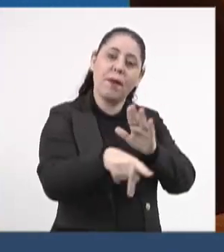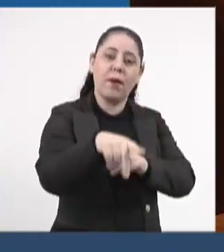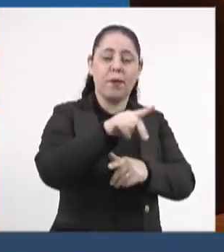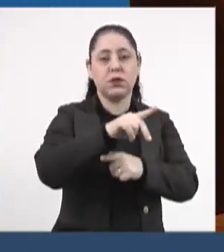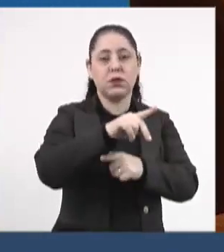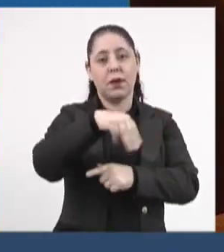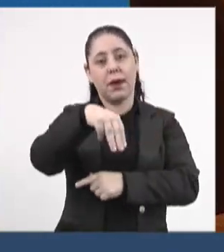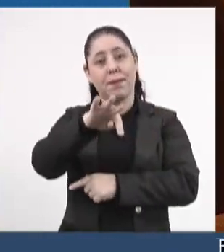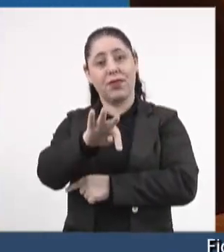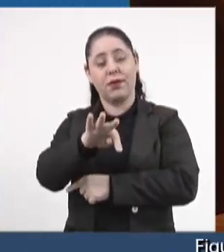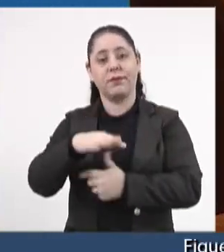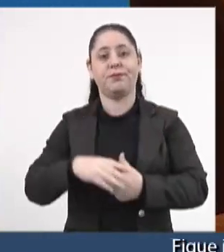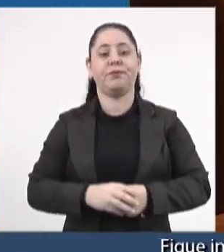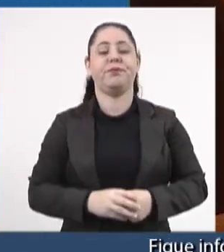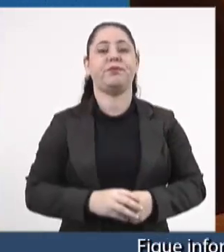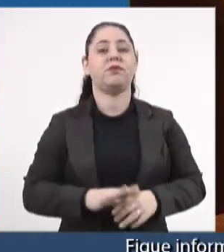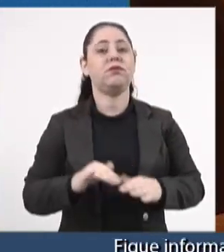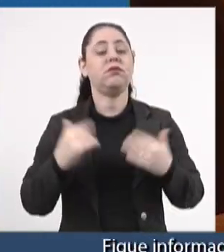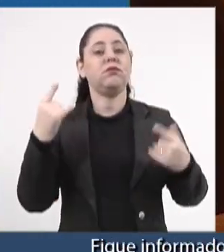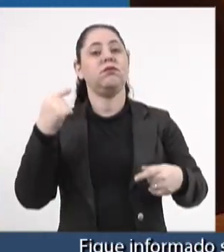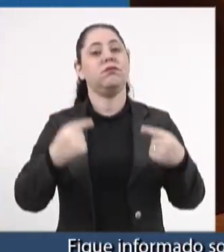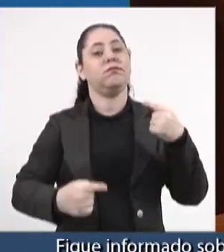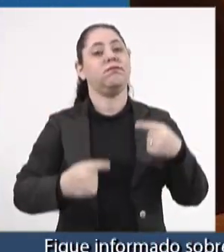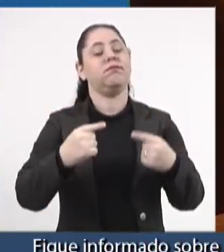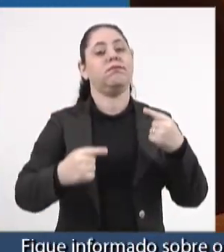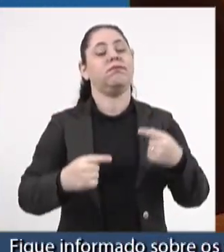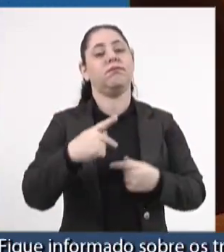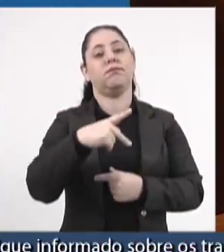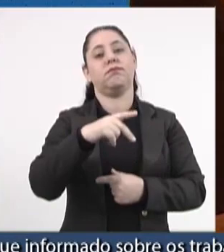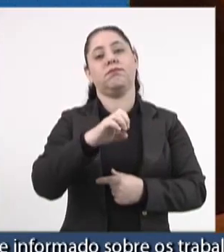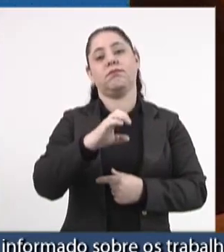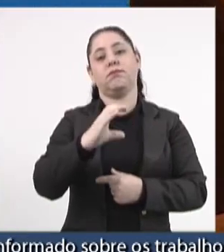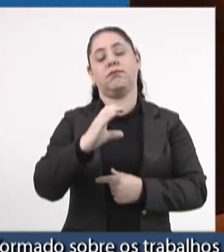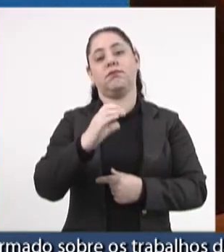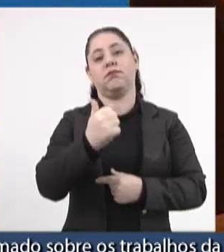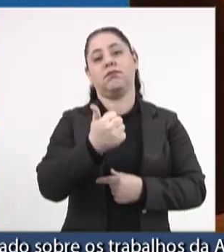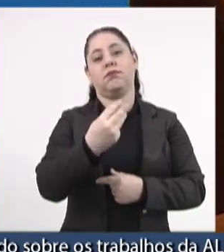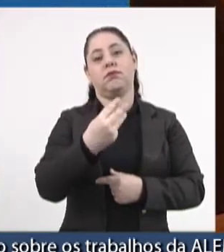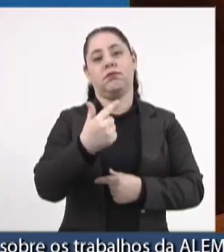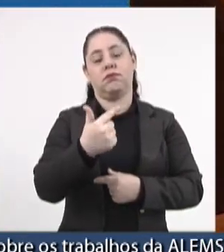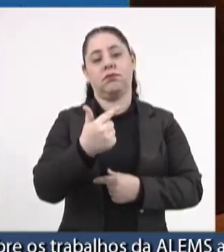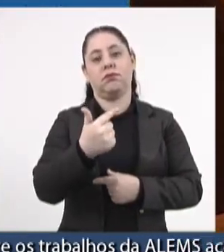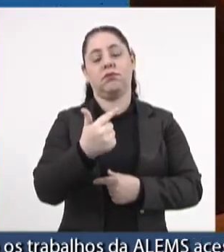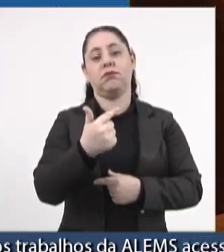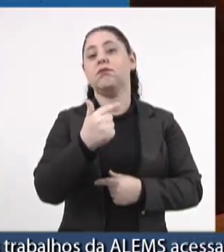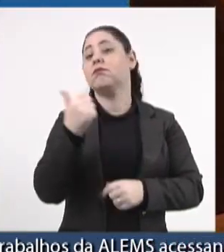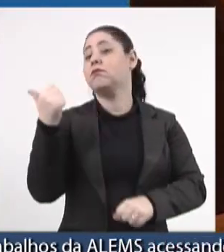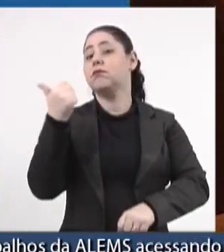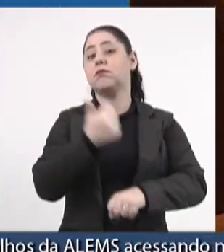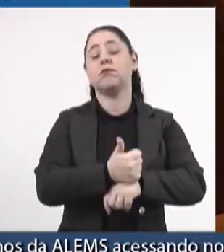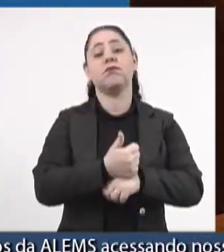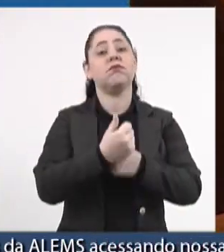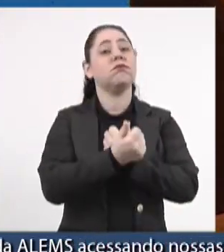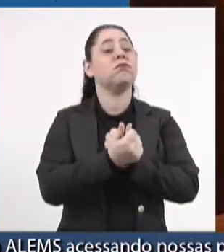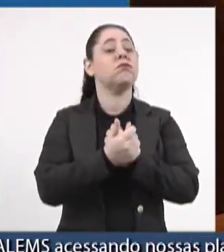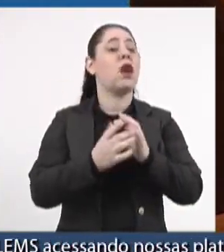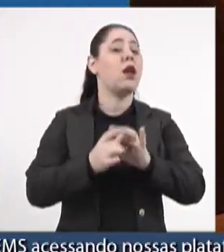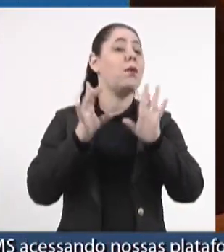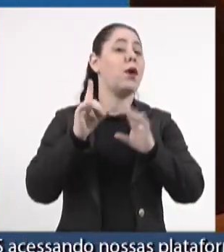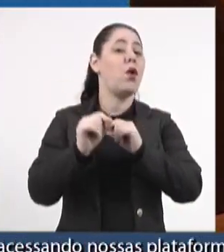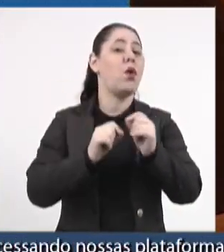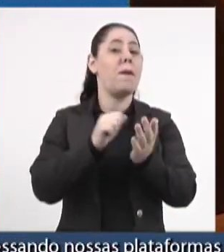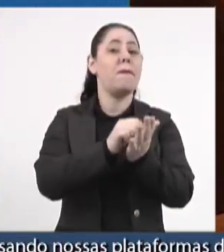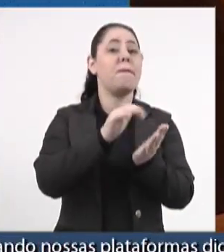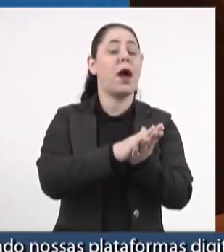Então, quando se discute a PEC 132, coloca a possibilidade